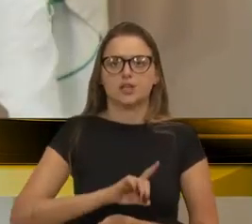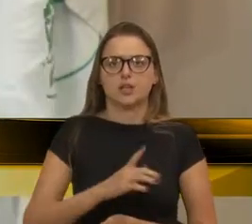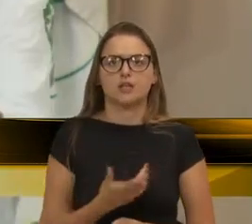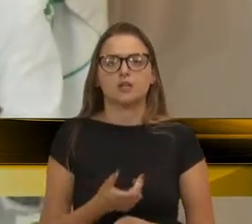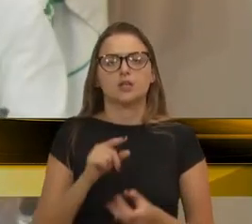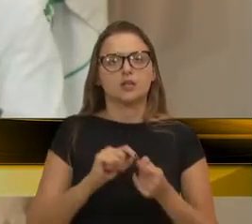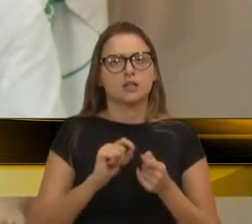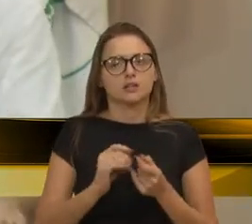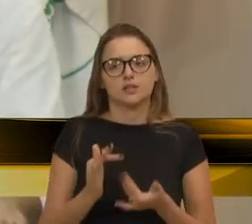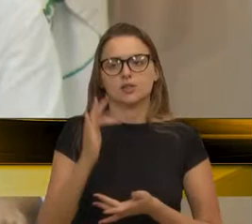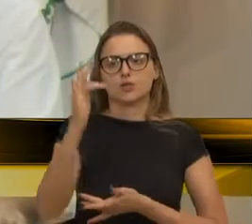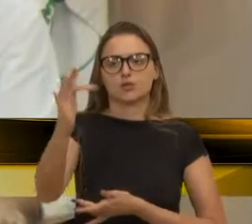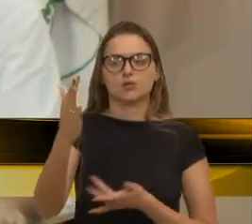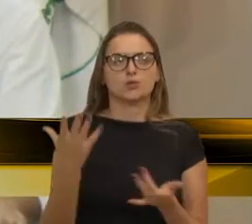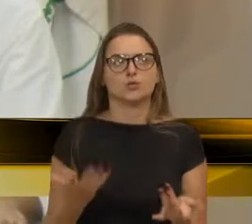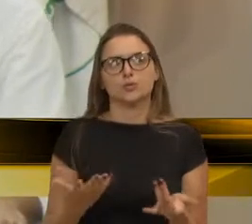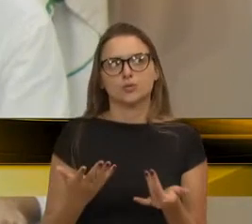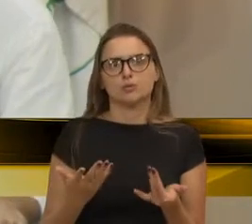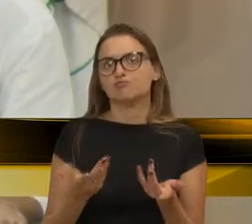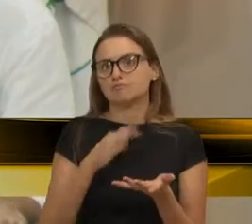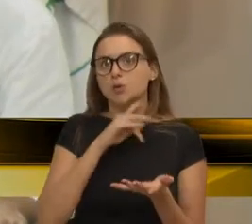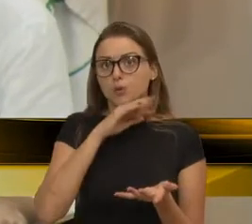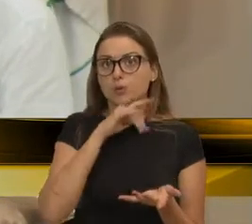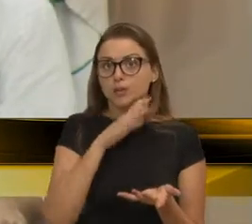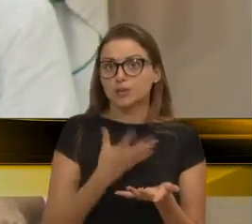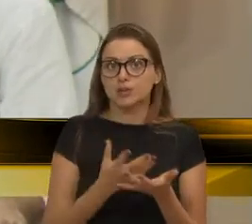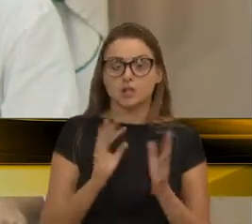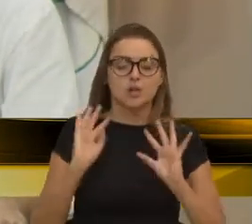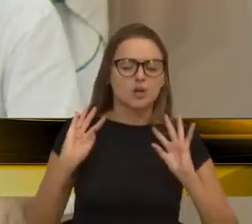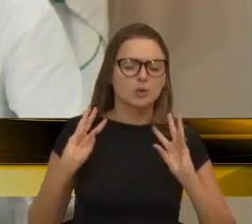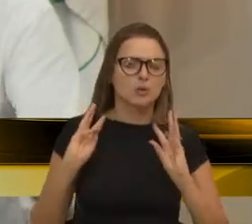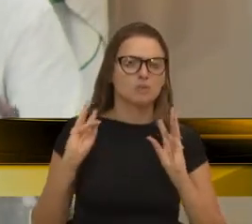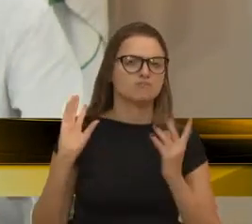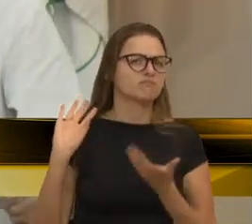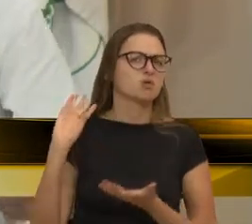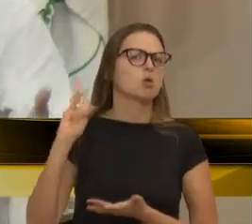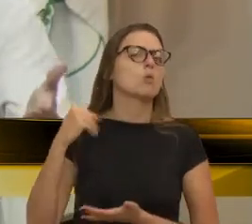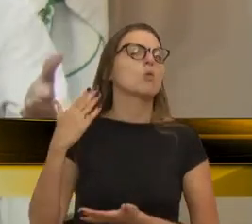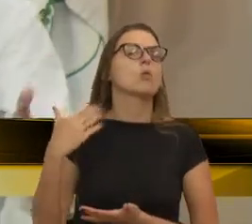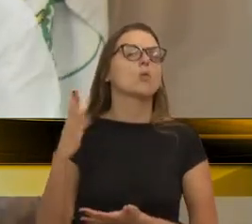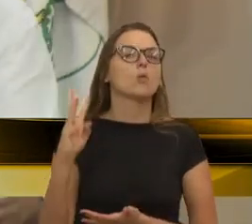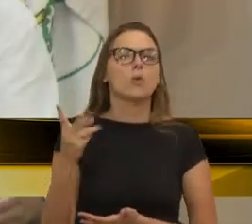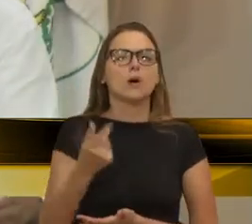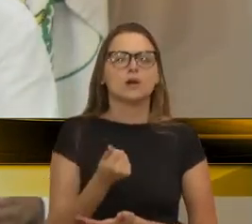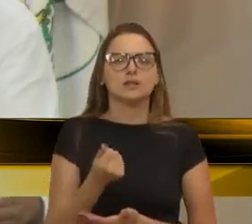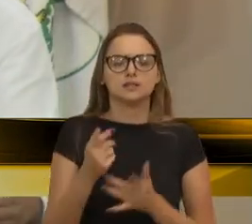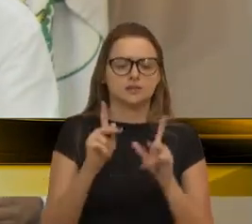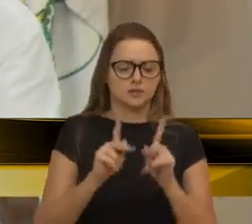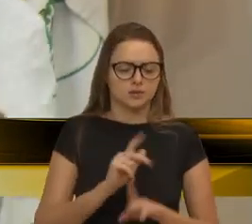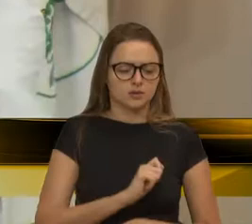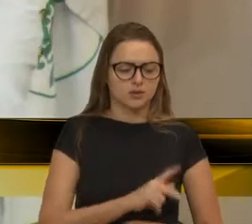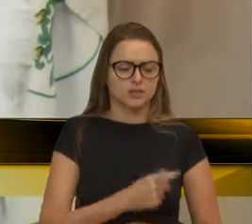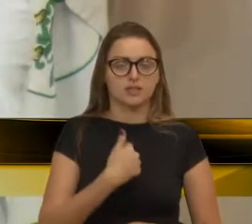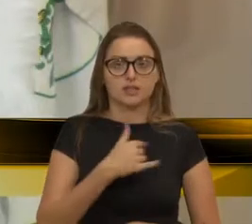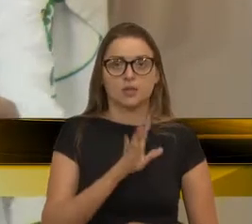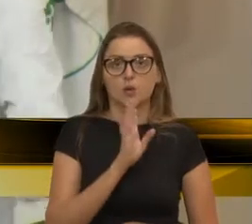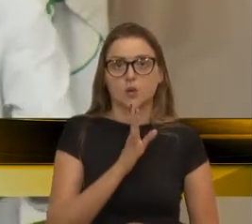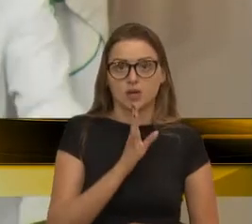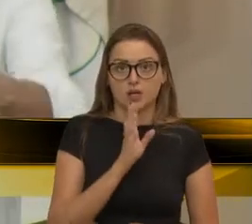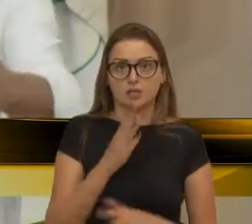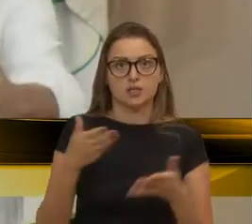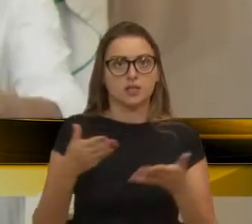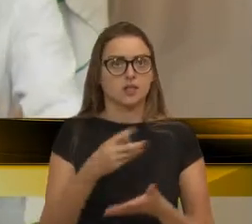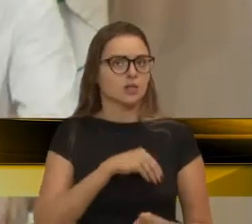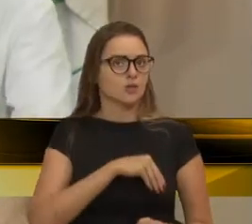que o nosso futuro esteja ameaçado. Quantos e quantos aposentados nós conhecemos, eu tenho familiares, que com o que ganham atualmente